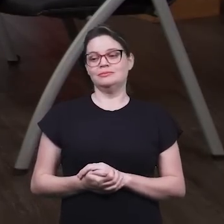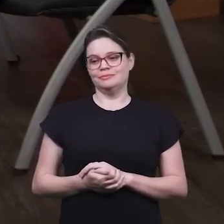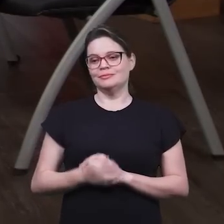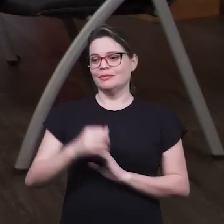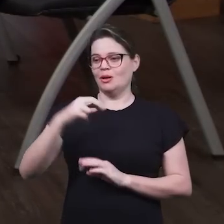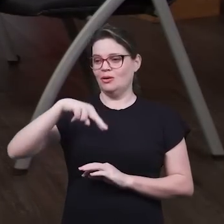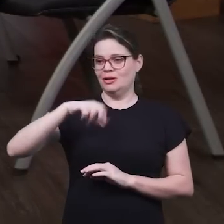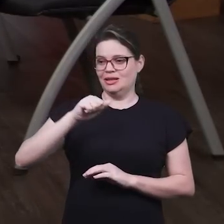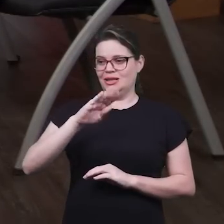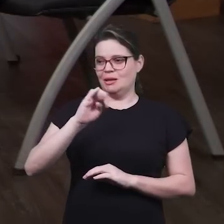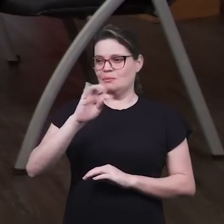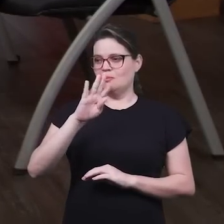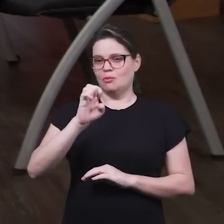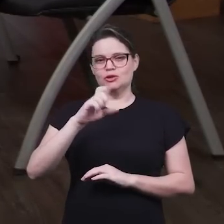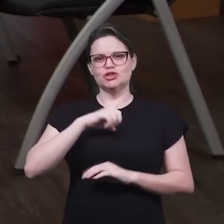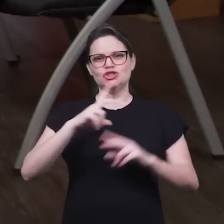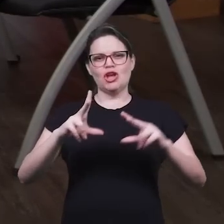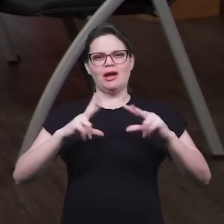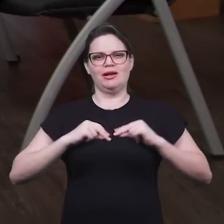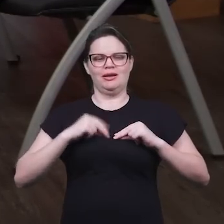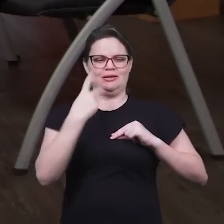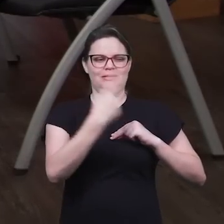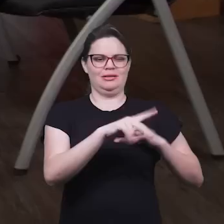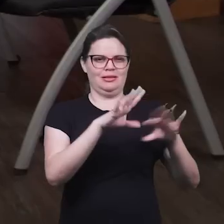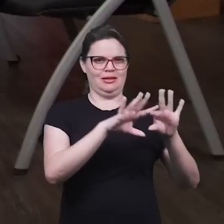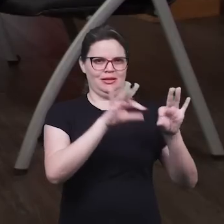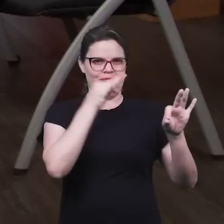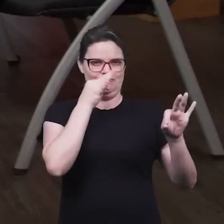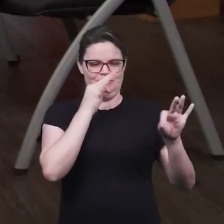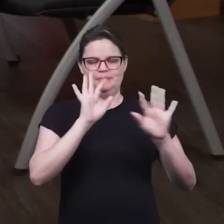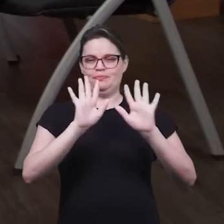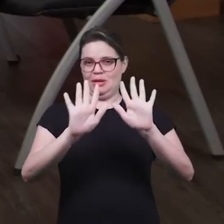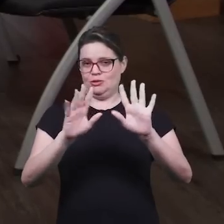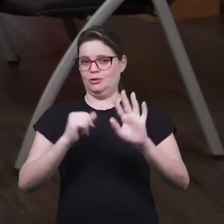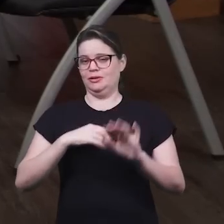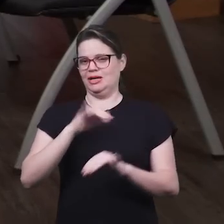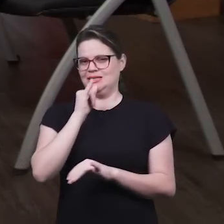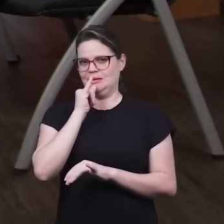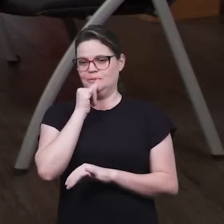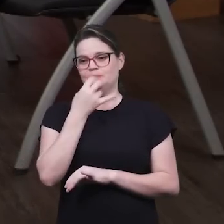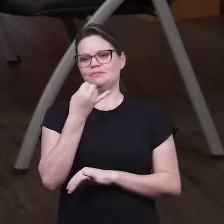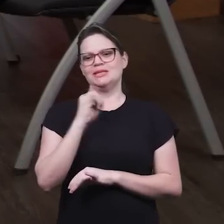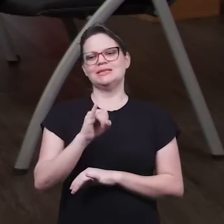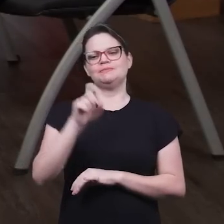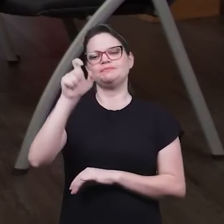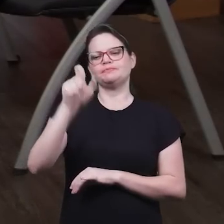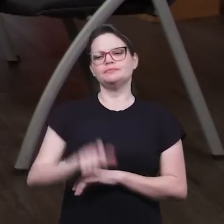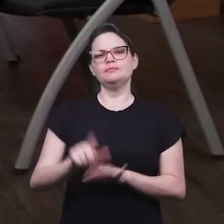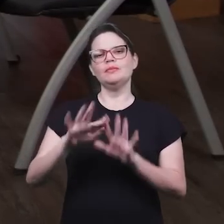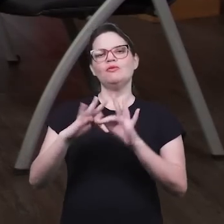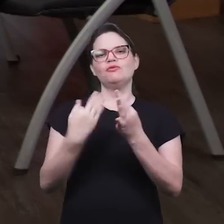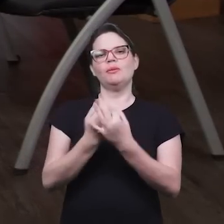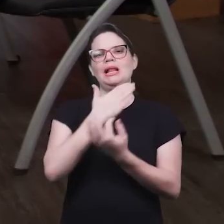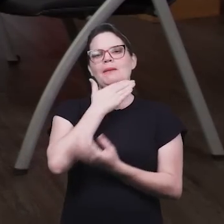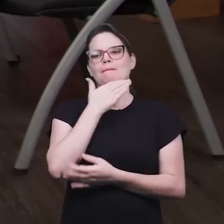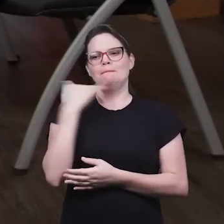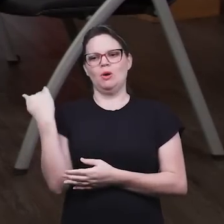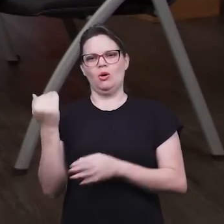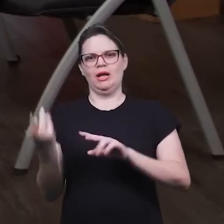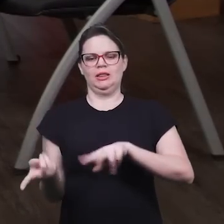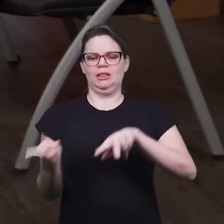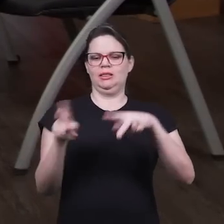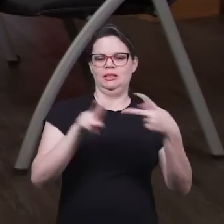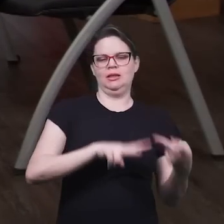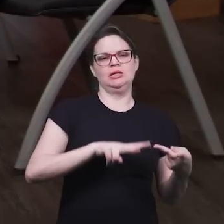dele era a vinha, a plantação de uva. Quando alguém morre e deixa um patrimônio para os